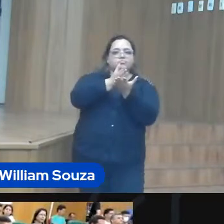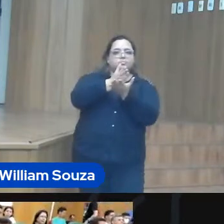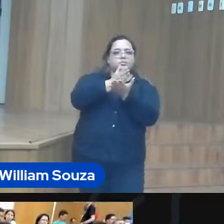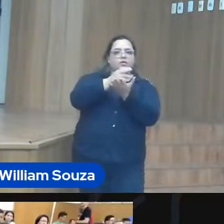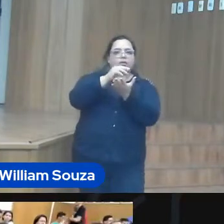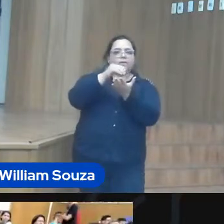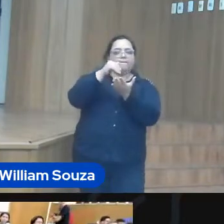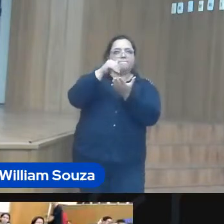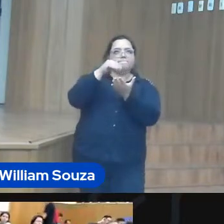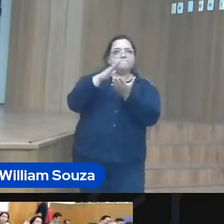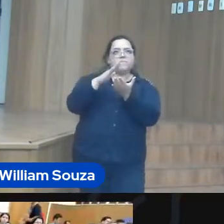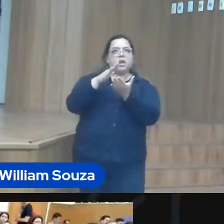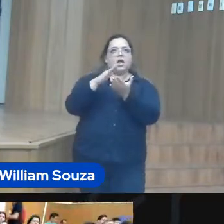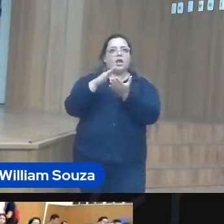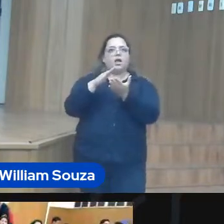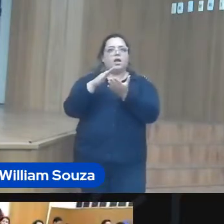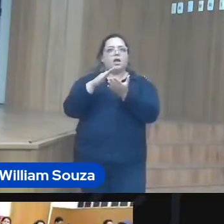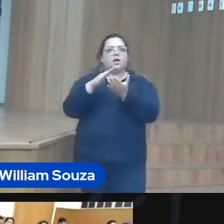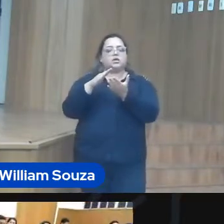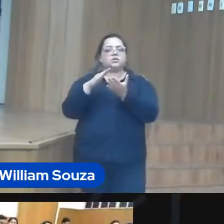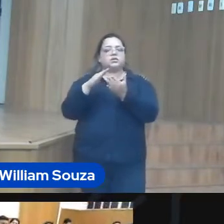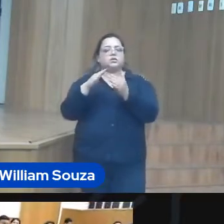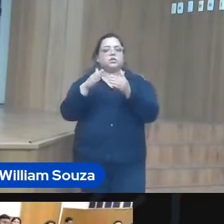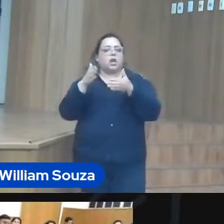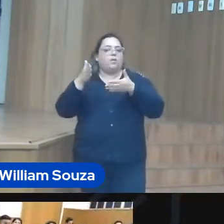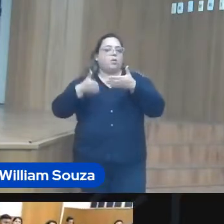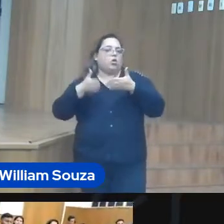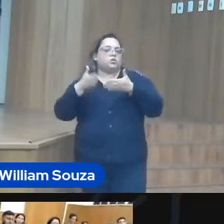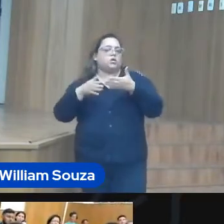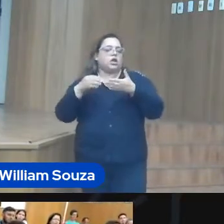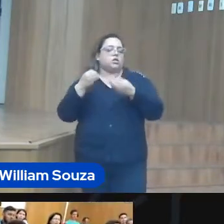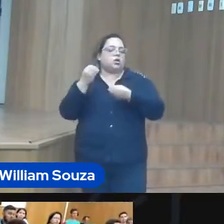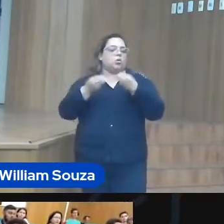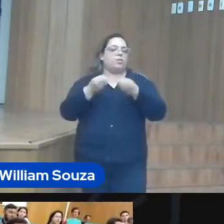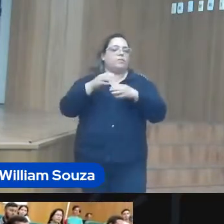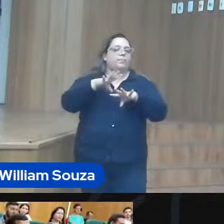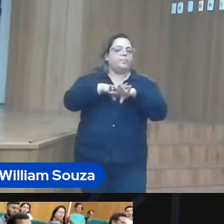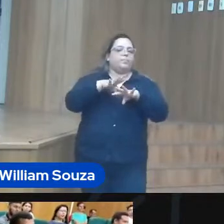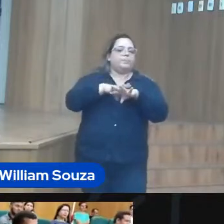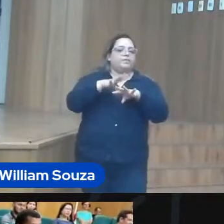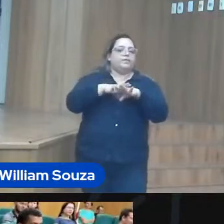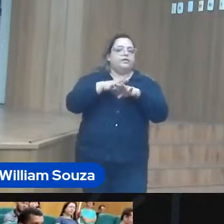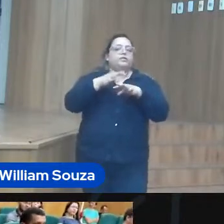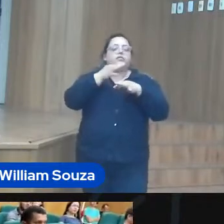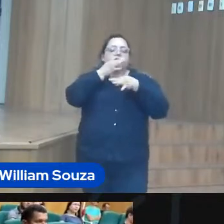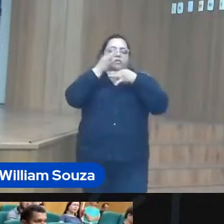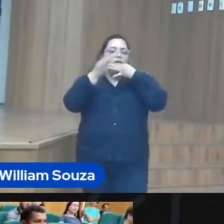modernas, vamos dizer assim, como a matemática crítica, a matemática,